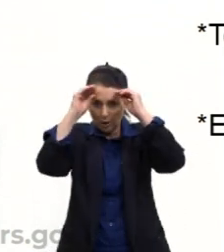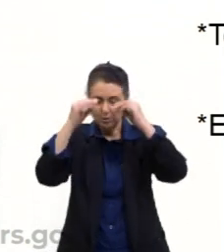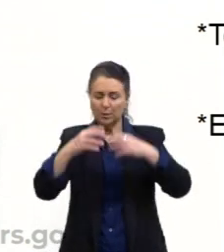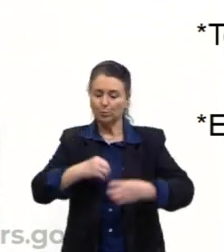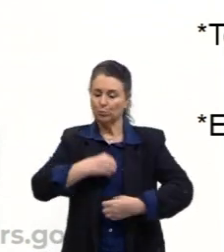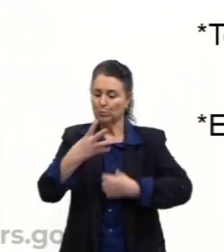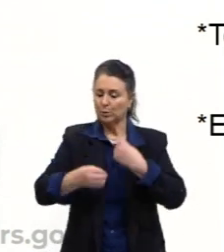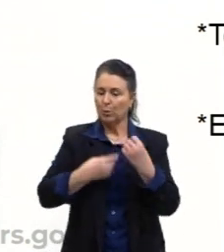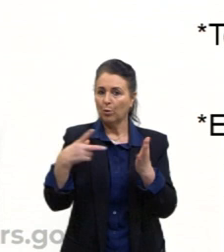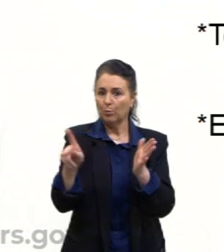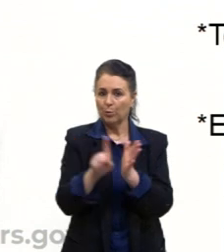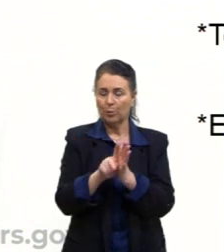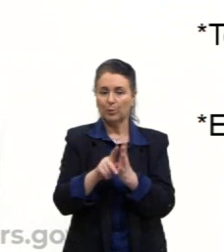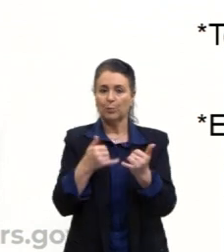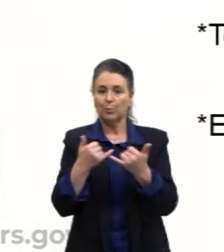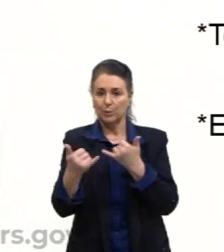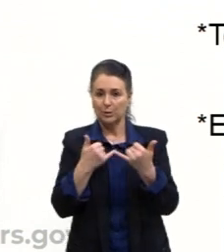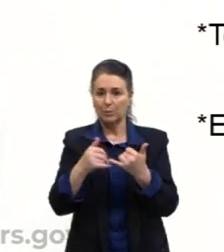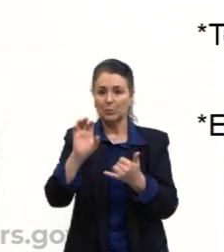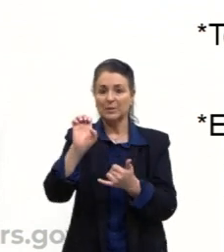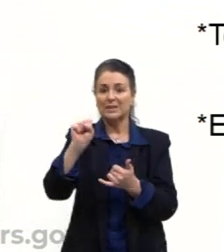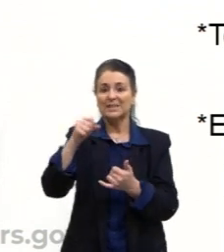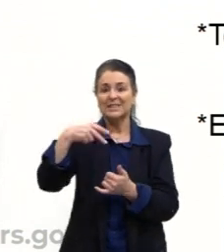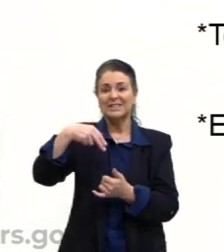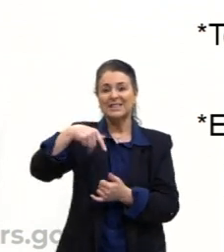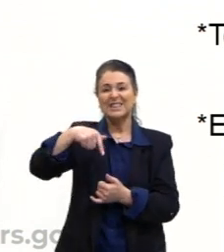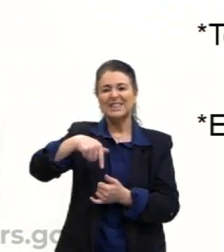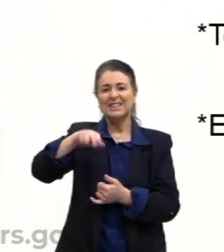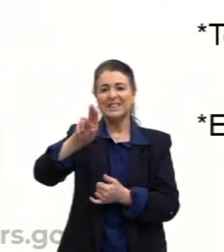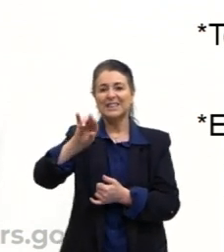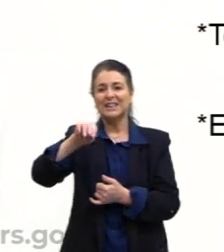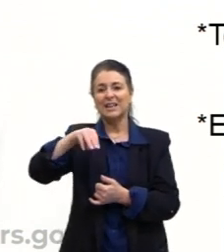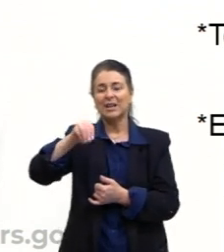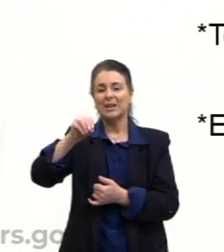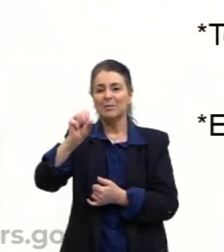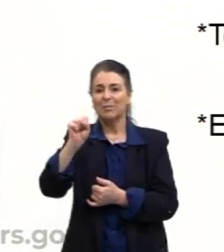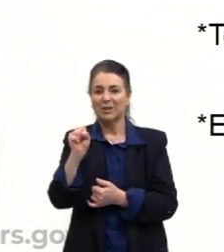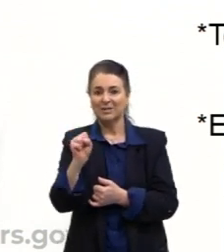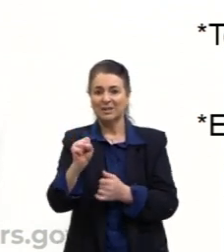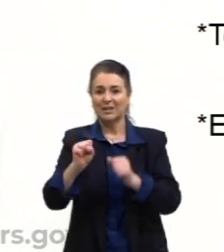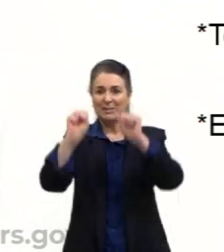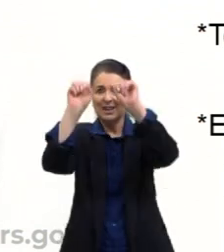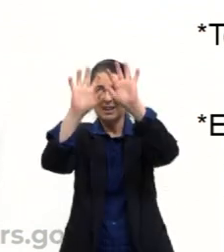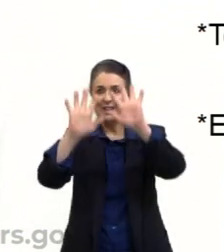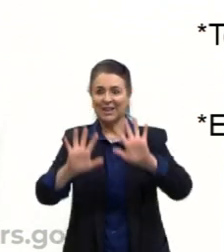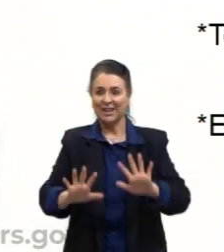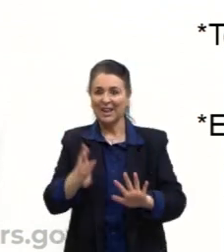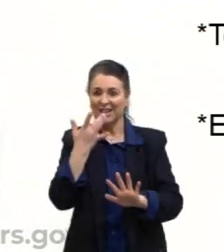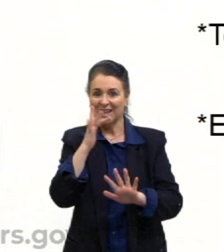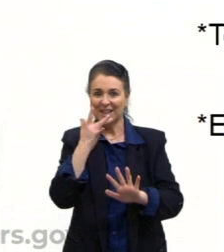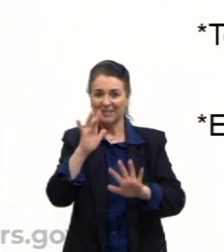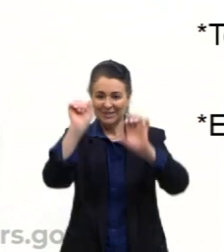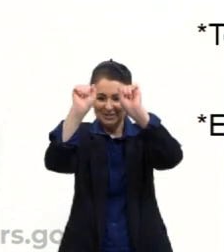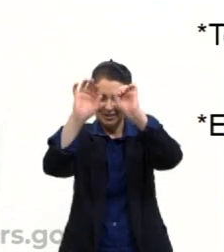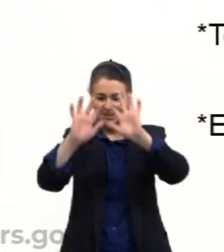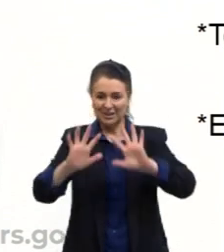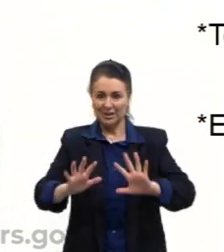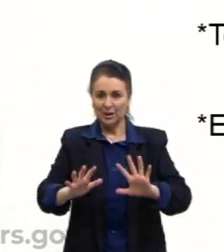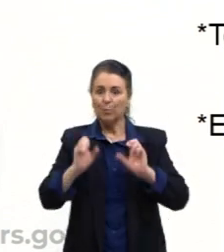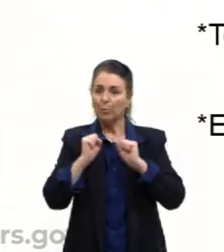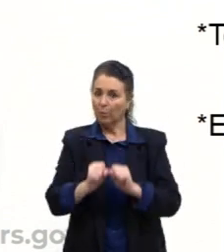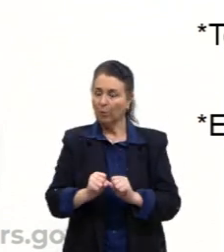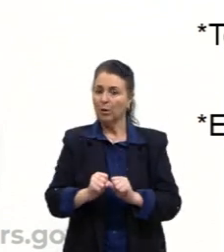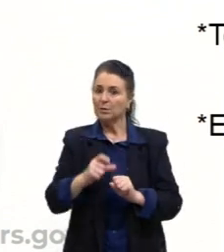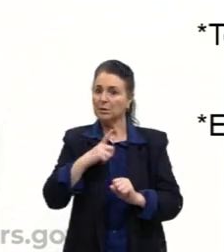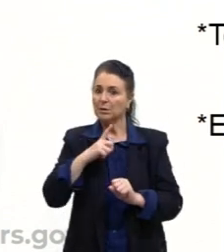Por exemplo para os esquimós a neve tem seis sentidos ela pode se expressada de seis formas diferentes